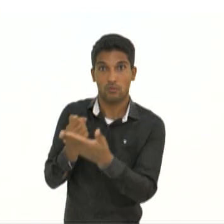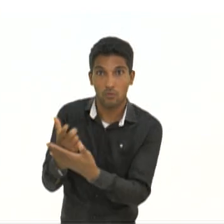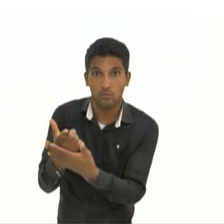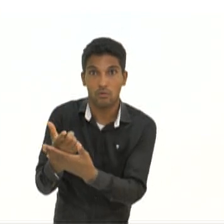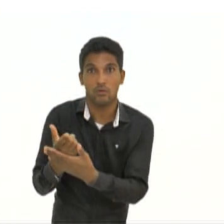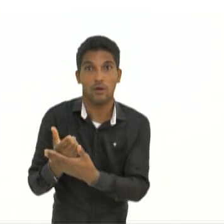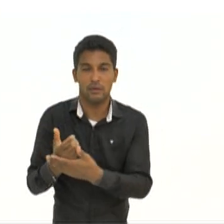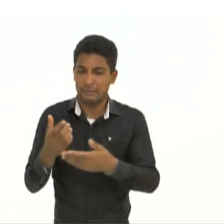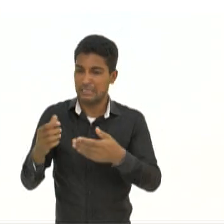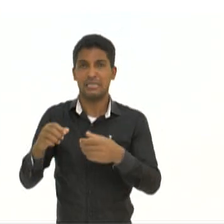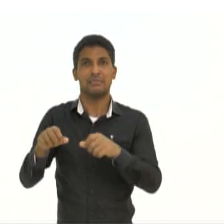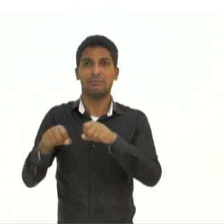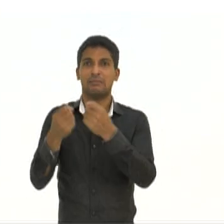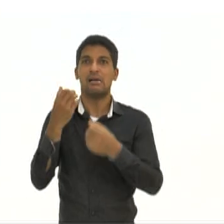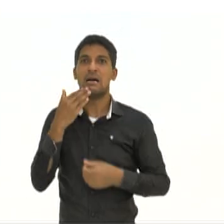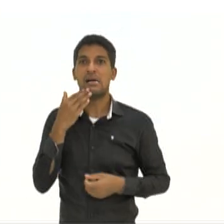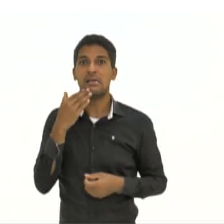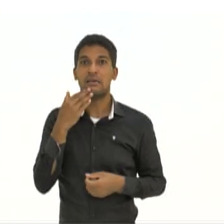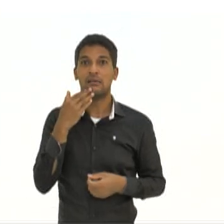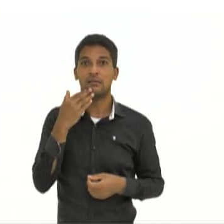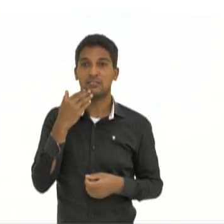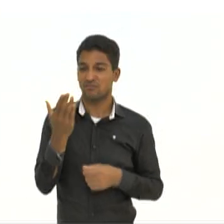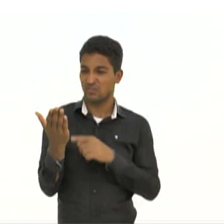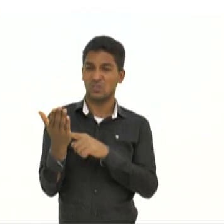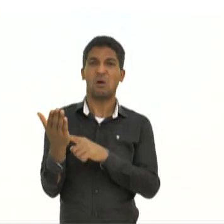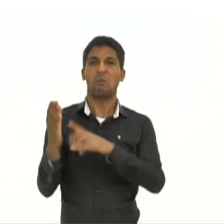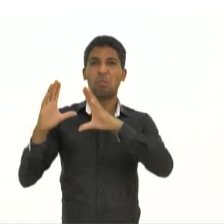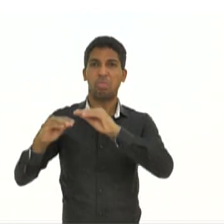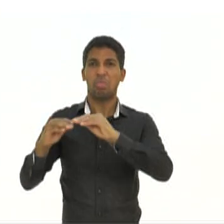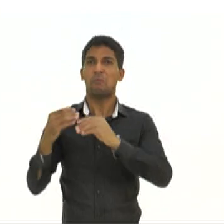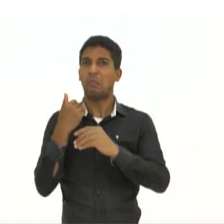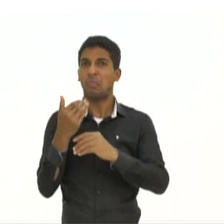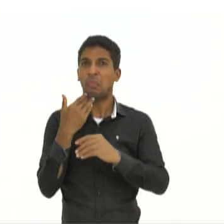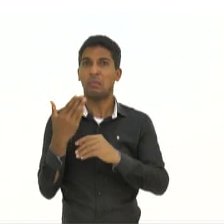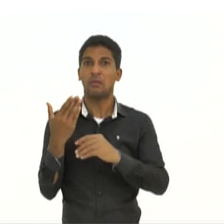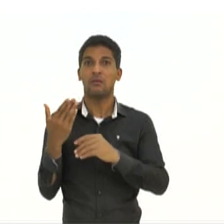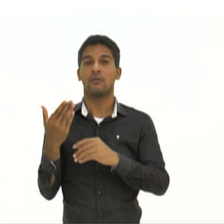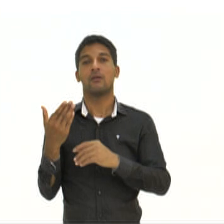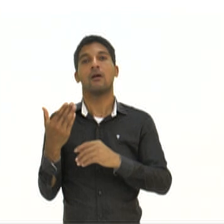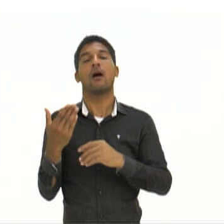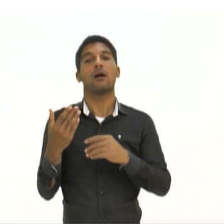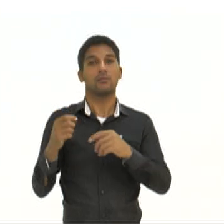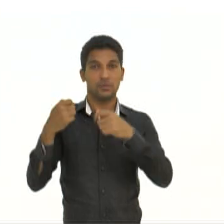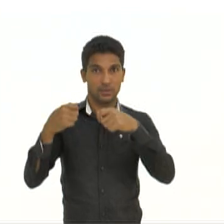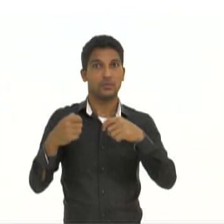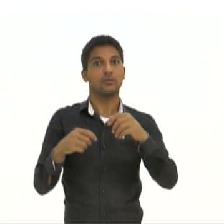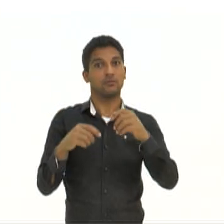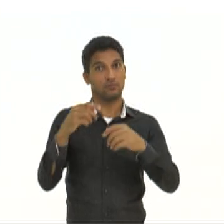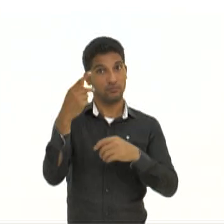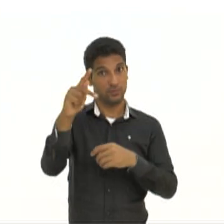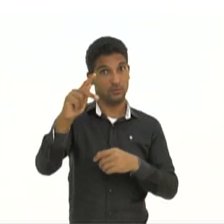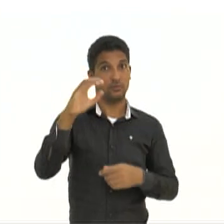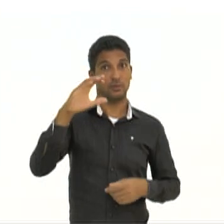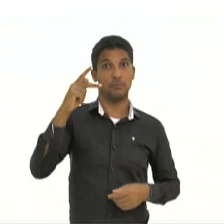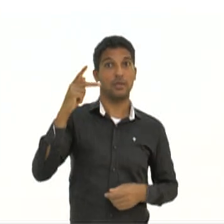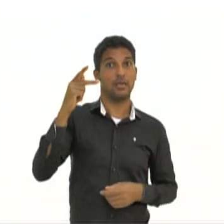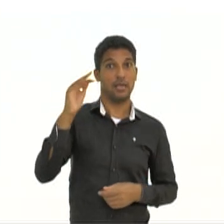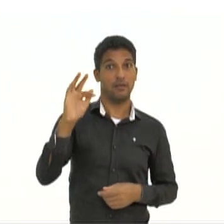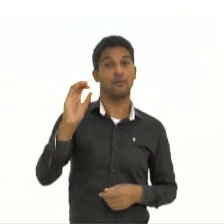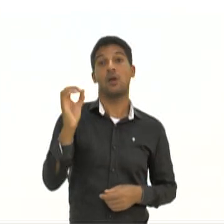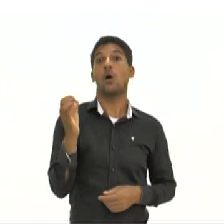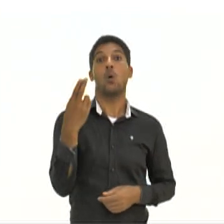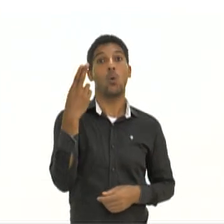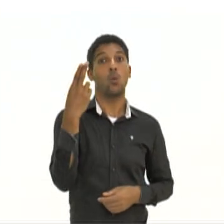lá, né, pelo meu CPF quando que eu fiz a compra. Se eu comprei pelo CPF da minha mãe, então eu tenho que informar o CPF da minha mãe, o nome dela, né?